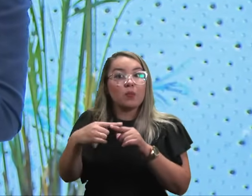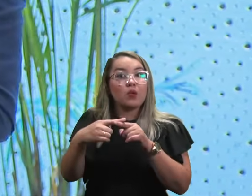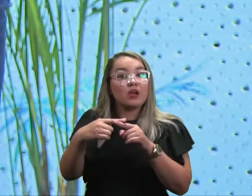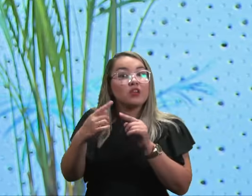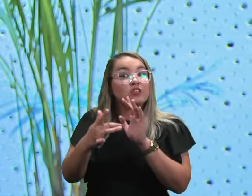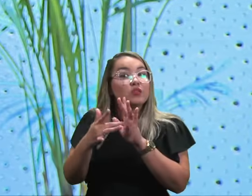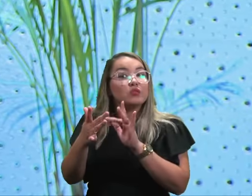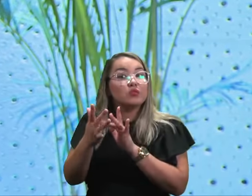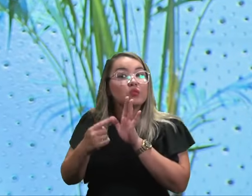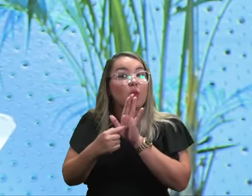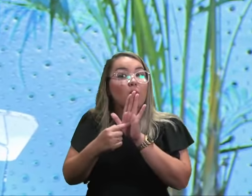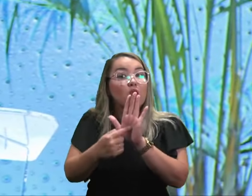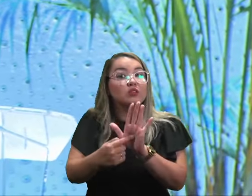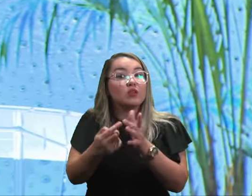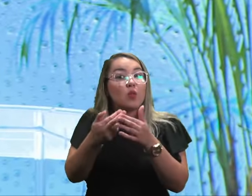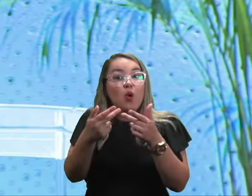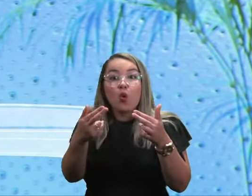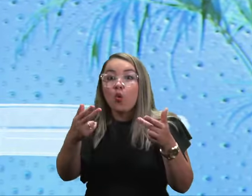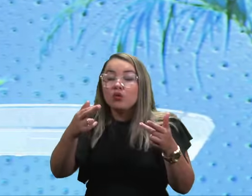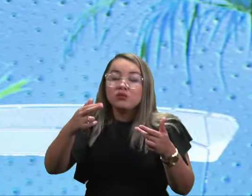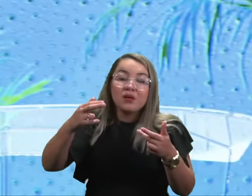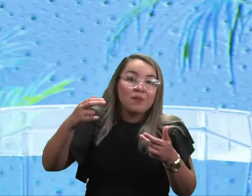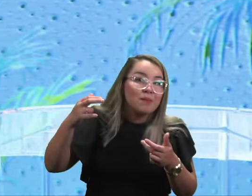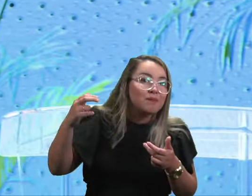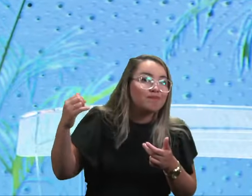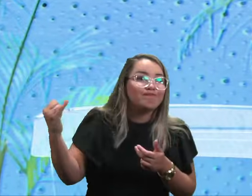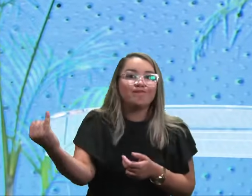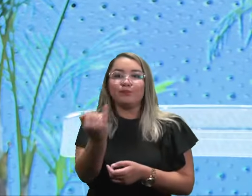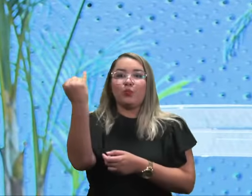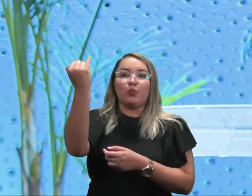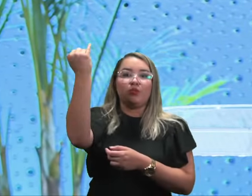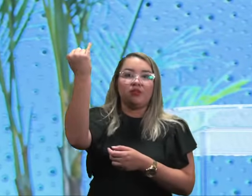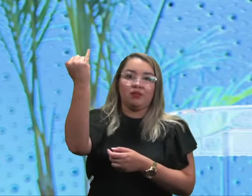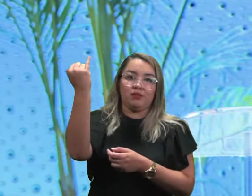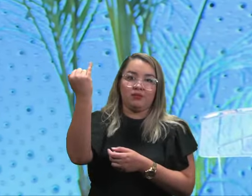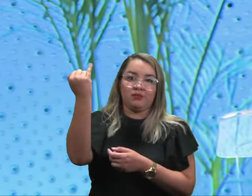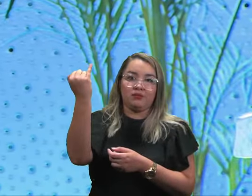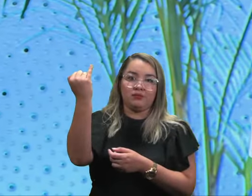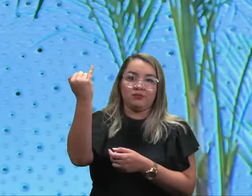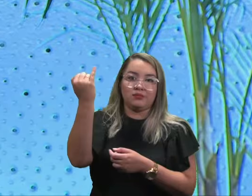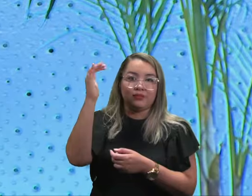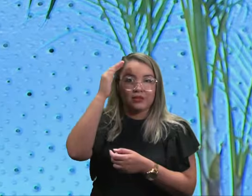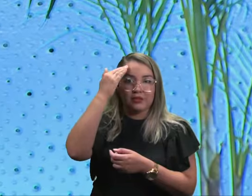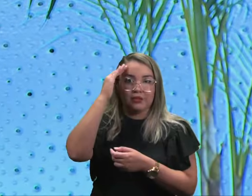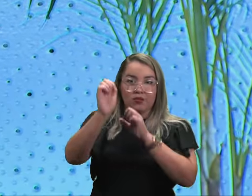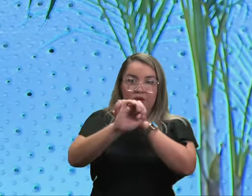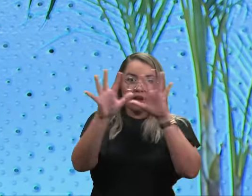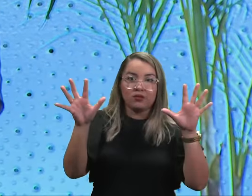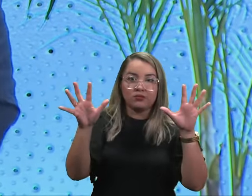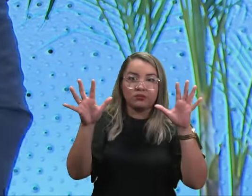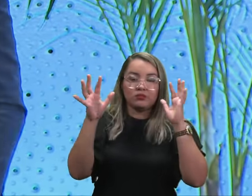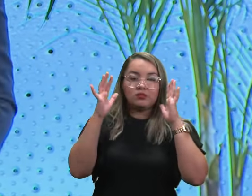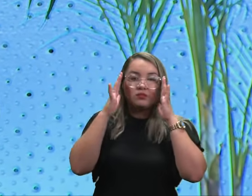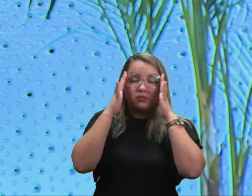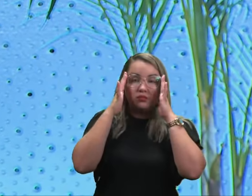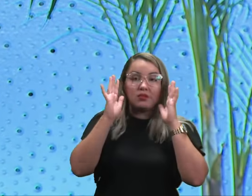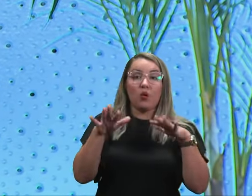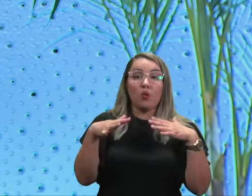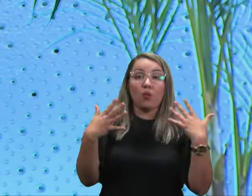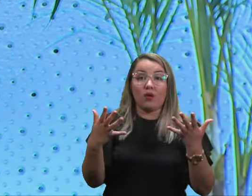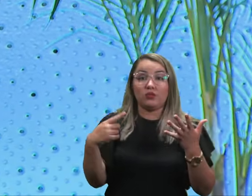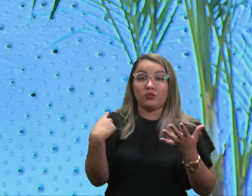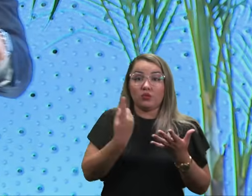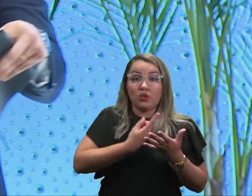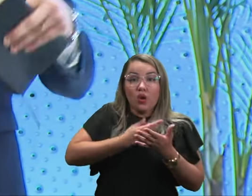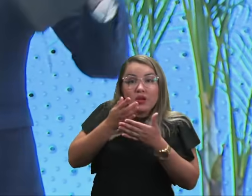Jesus está revelando algo muito grande. Entenderam bem ali? Quando nós